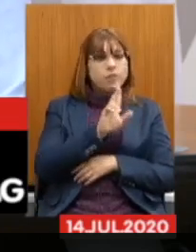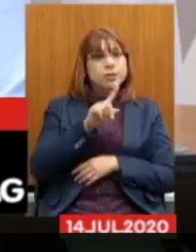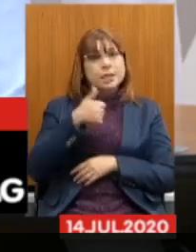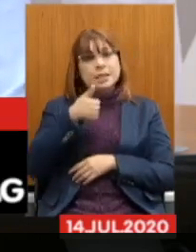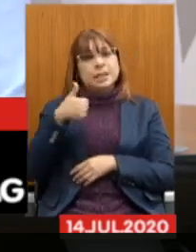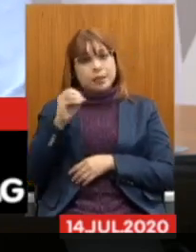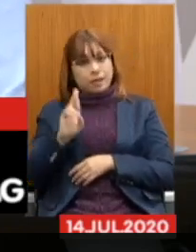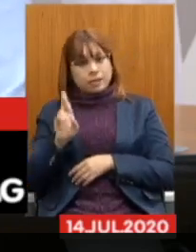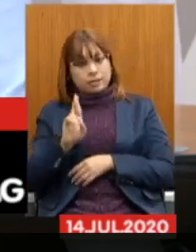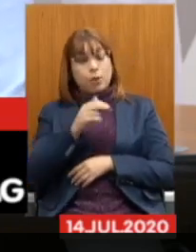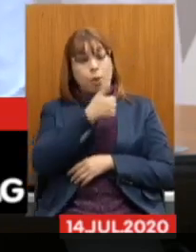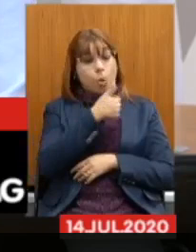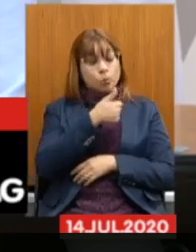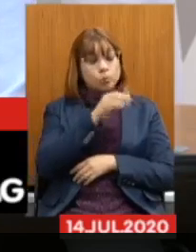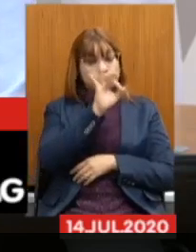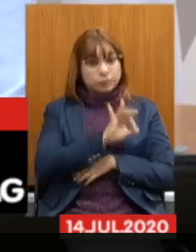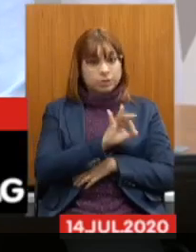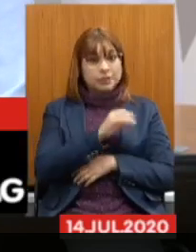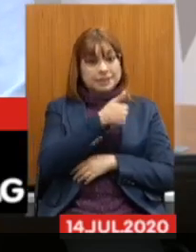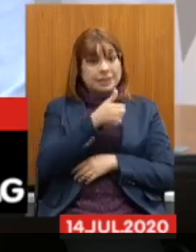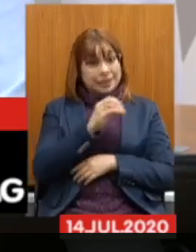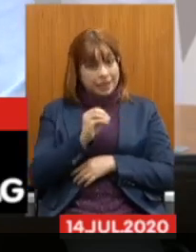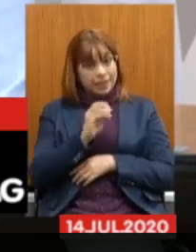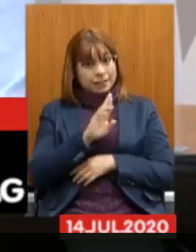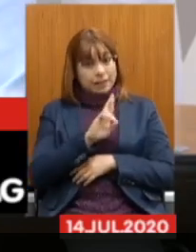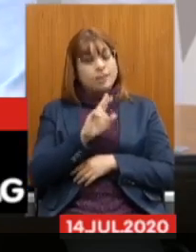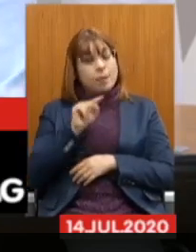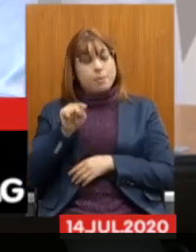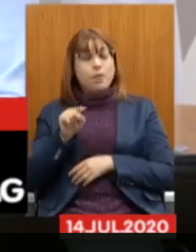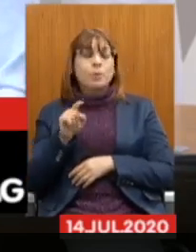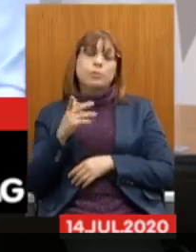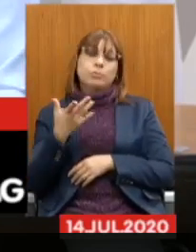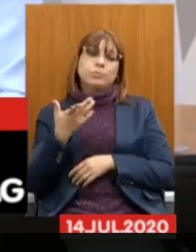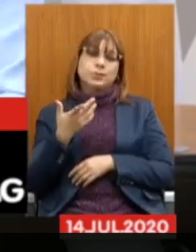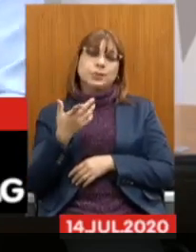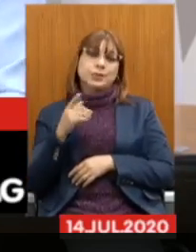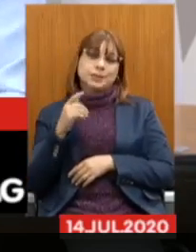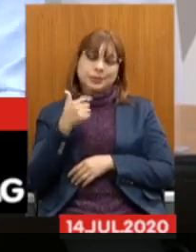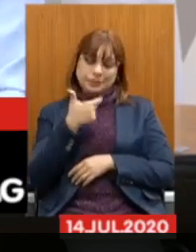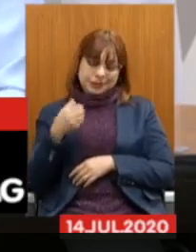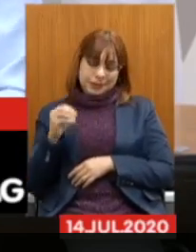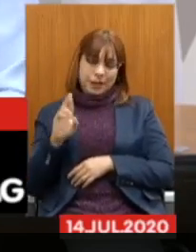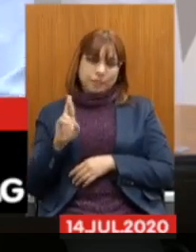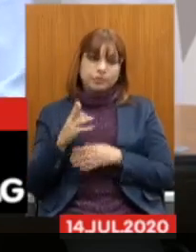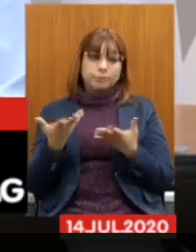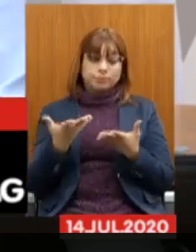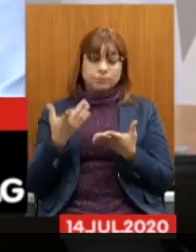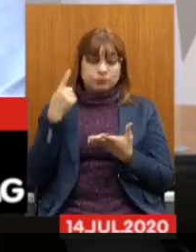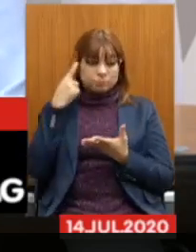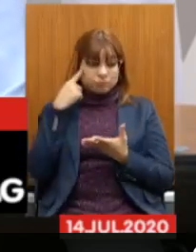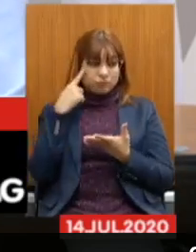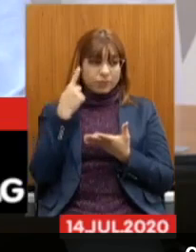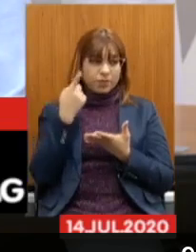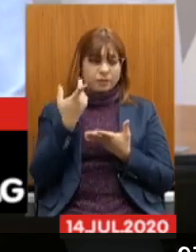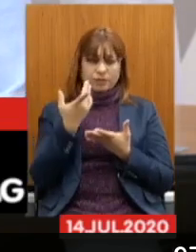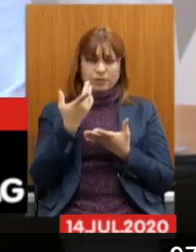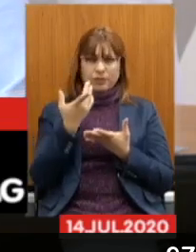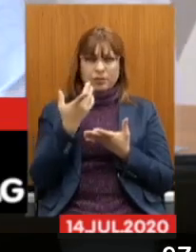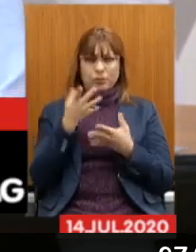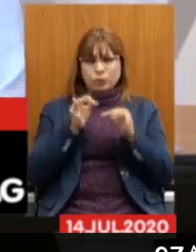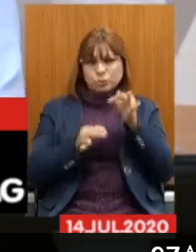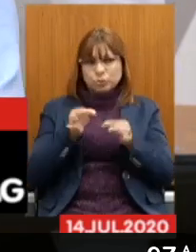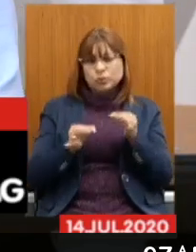de R$ 10.000 são R$ 1.100. Logo, o proclamado objetivo de fazer justiça social